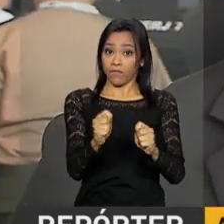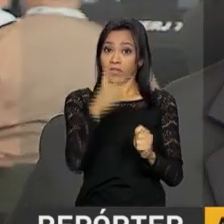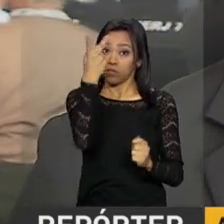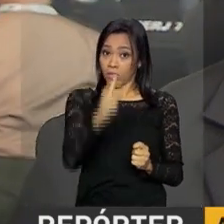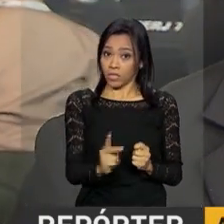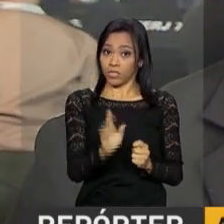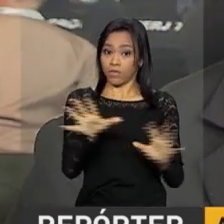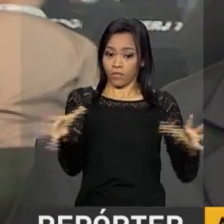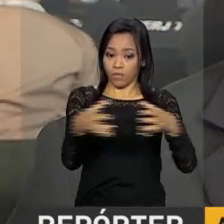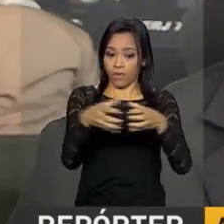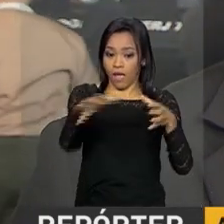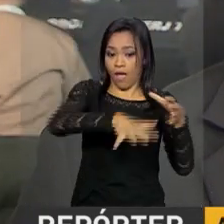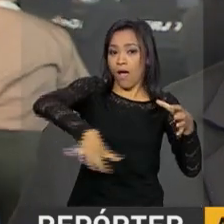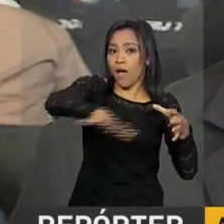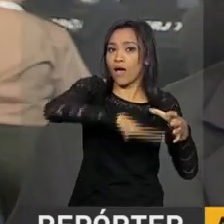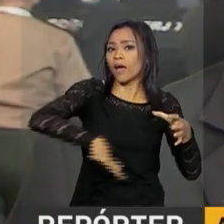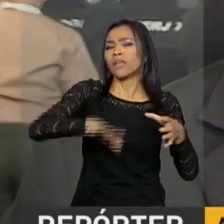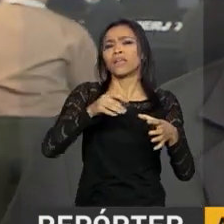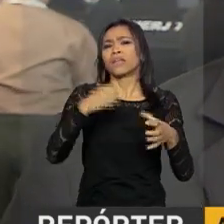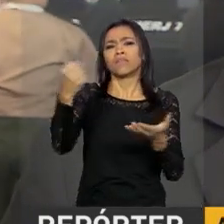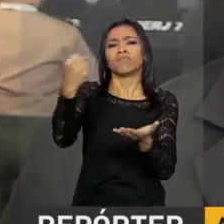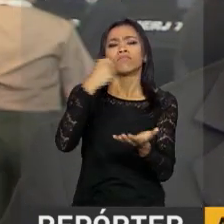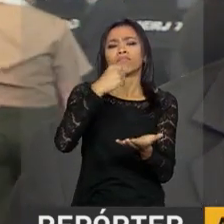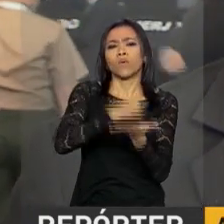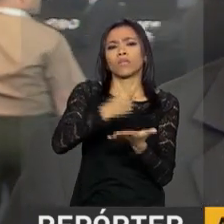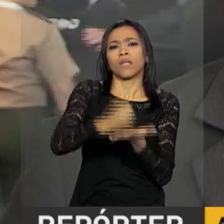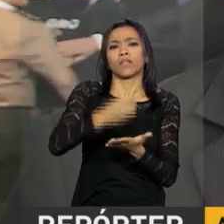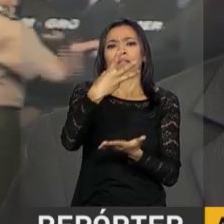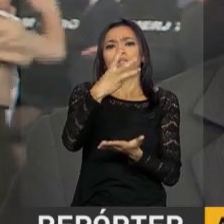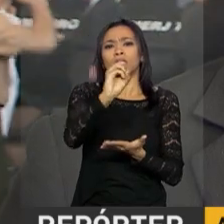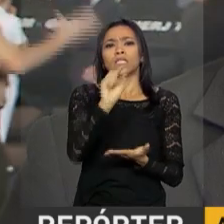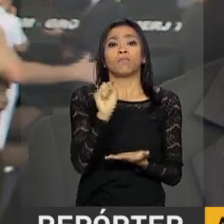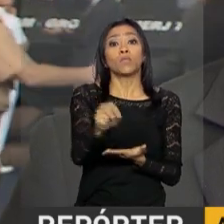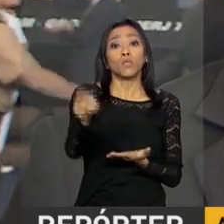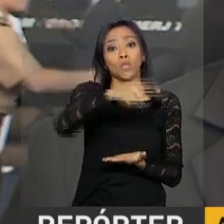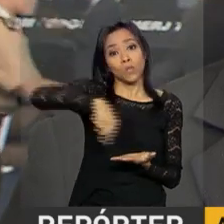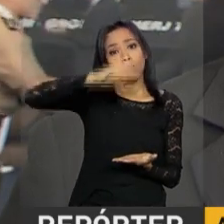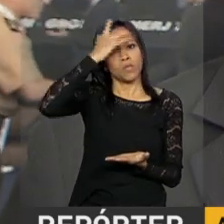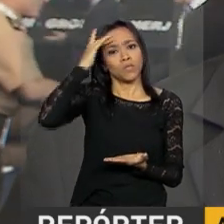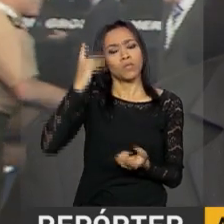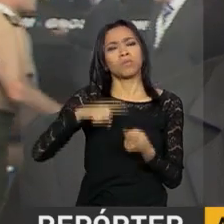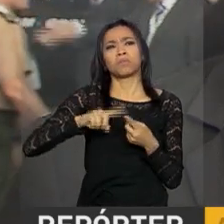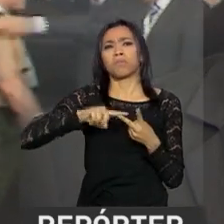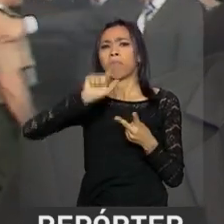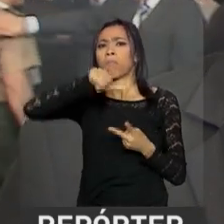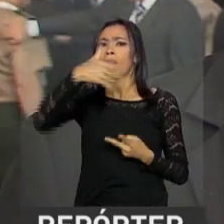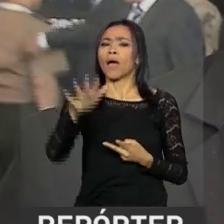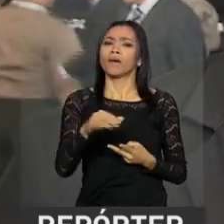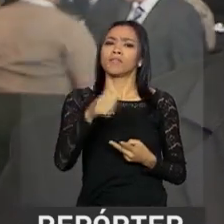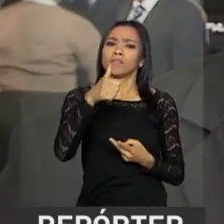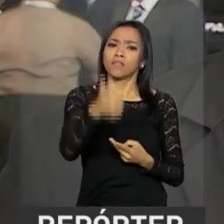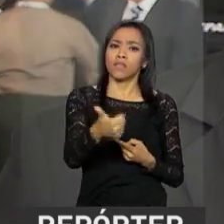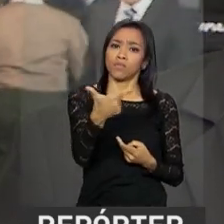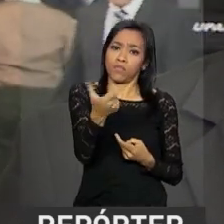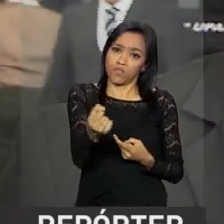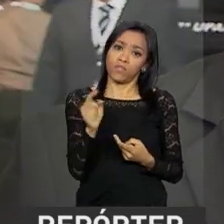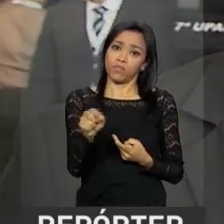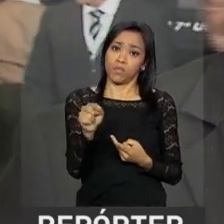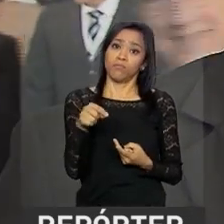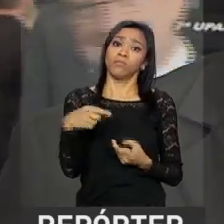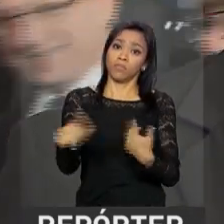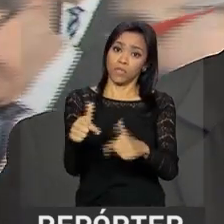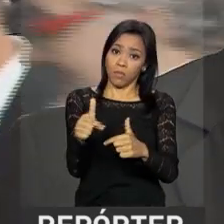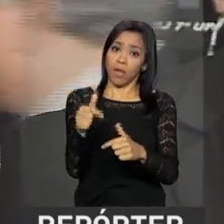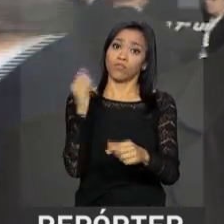ele emprega cerca de 30 mil pessoas diretamente e mais cerca de 120 mil empregos indiretos.